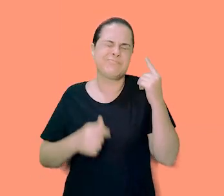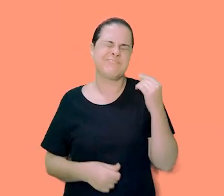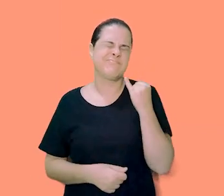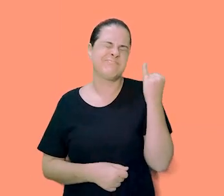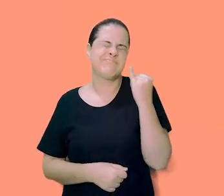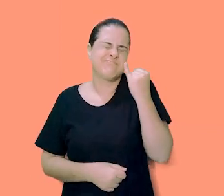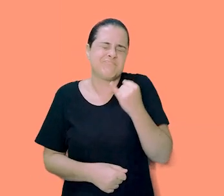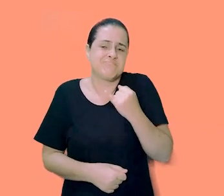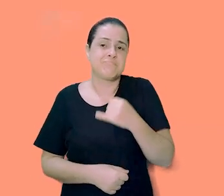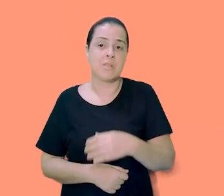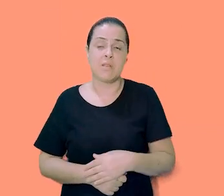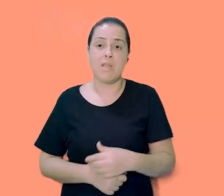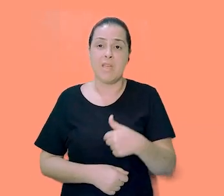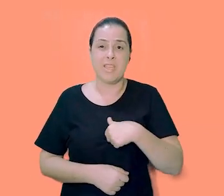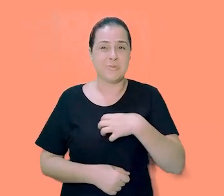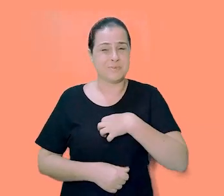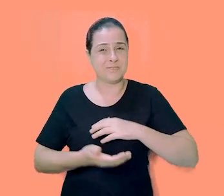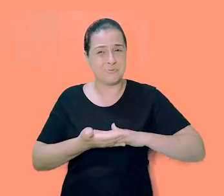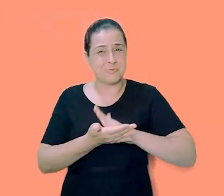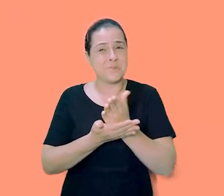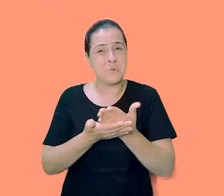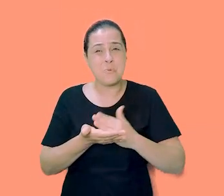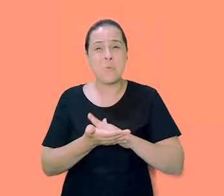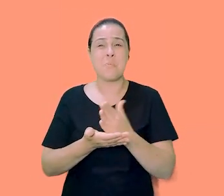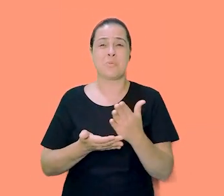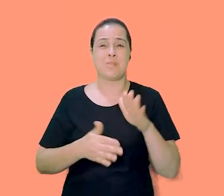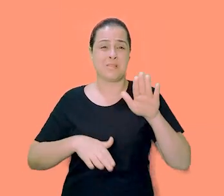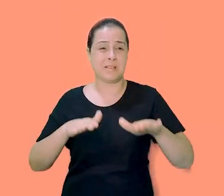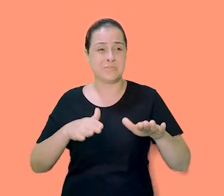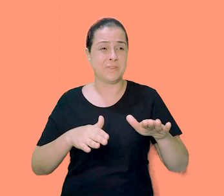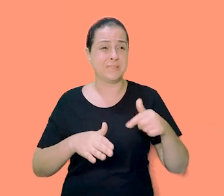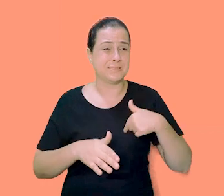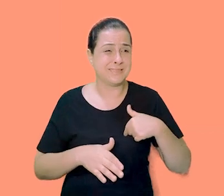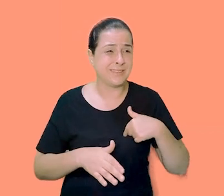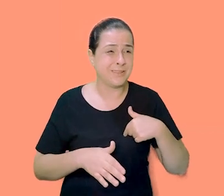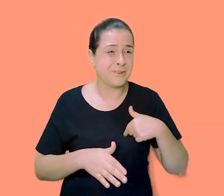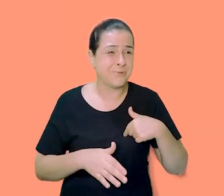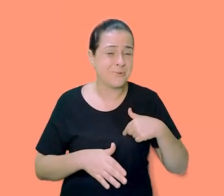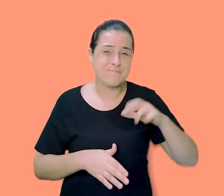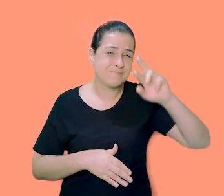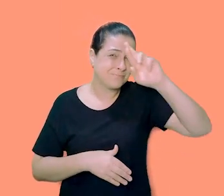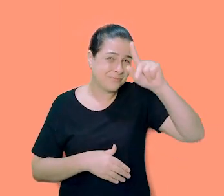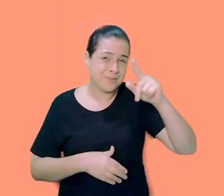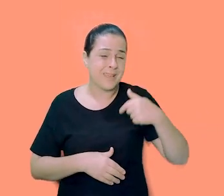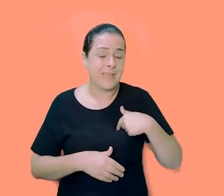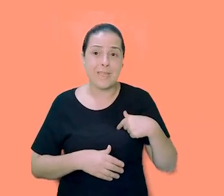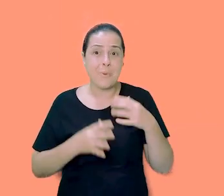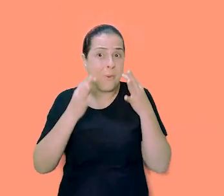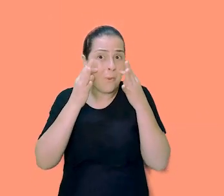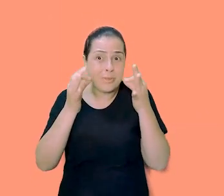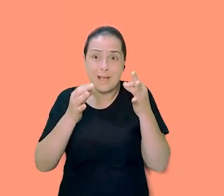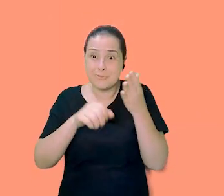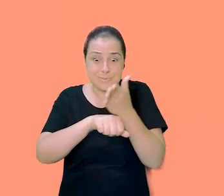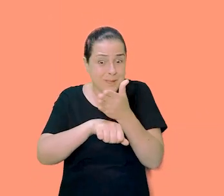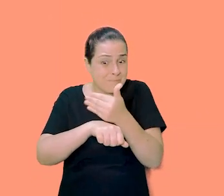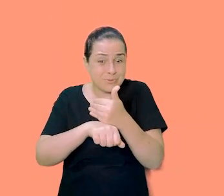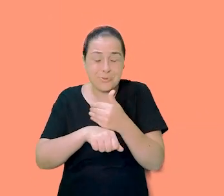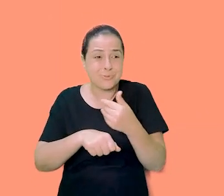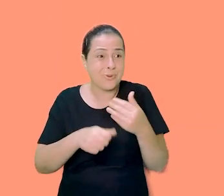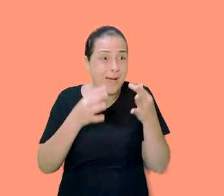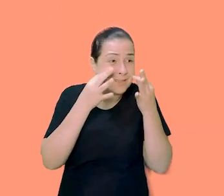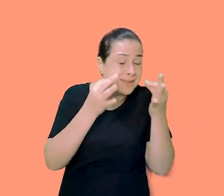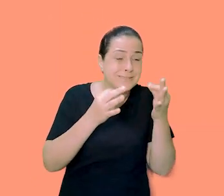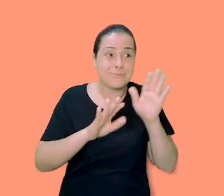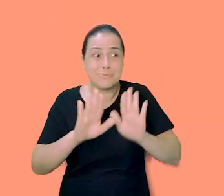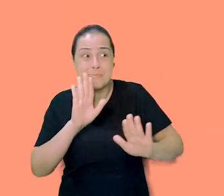aquela situação. Eu, por exemplo, fico muito desconfortável de entender as coisas errado. Eu tomo cuidado para não entender nada errado o tempo todo, porque eu tive